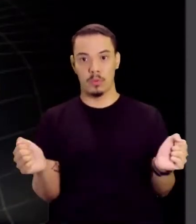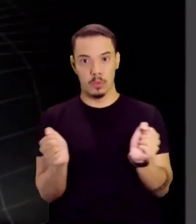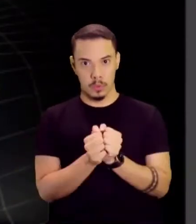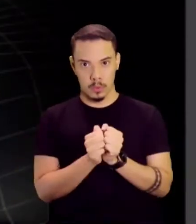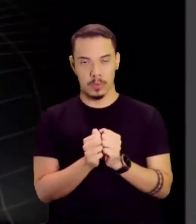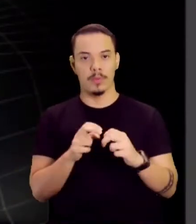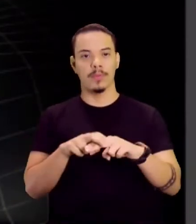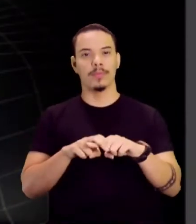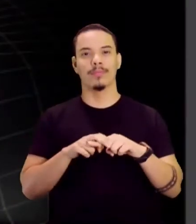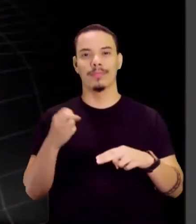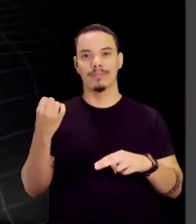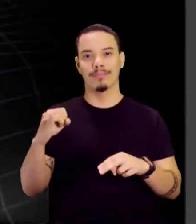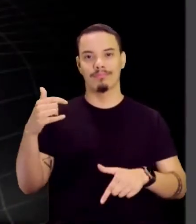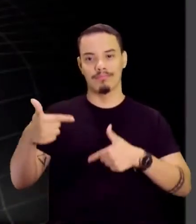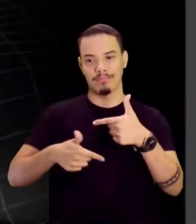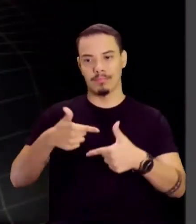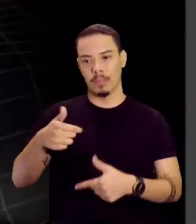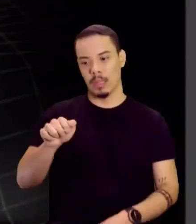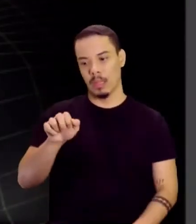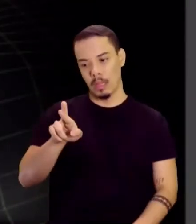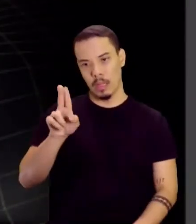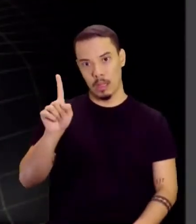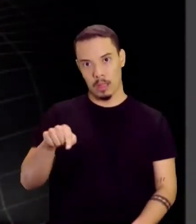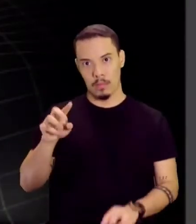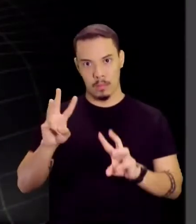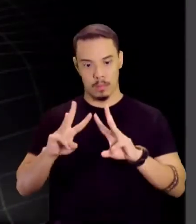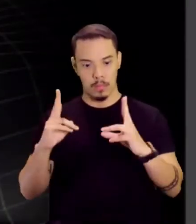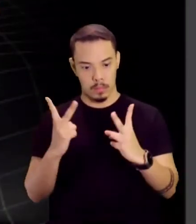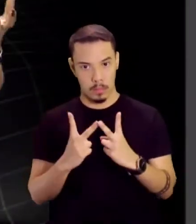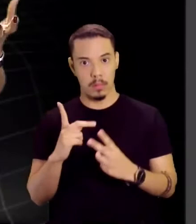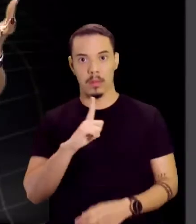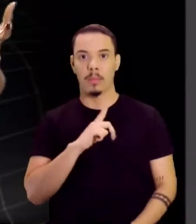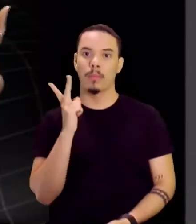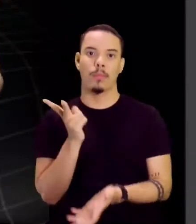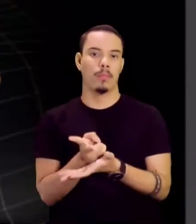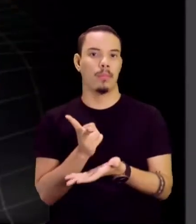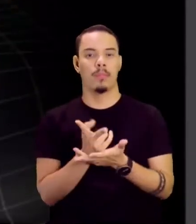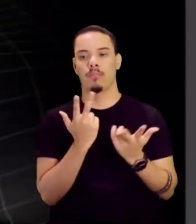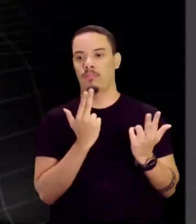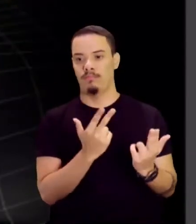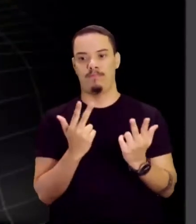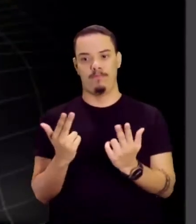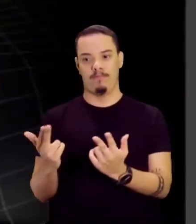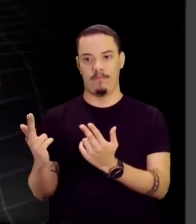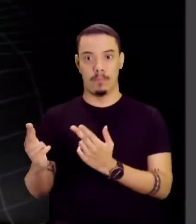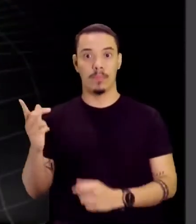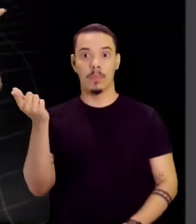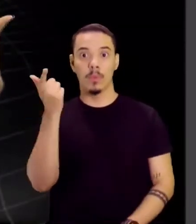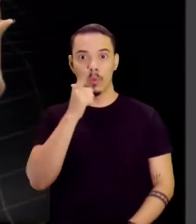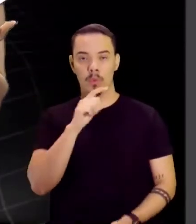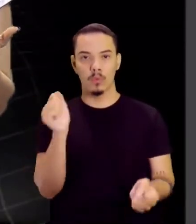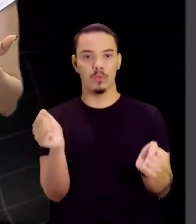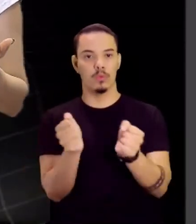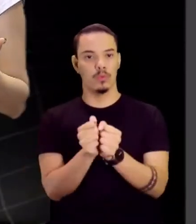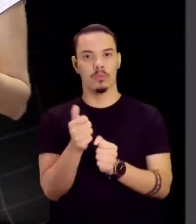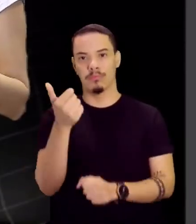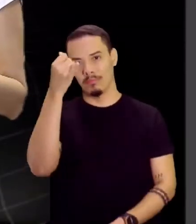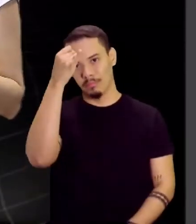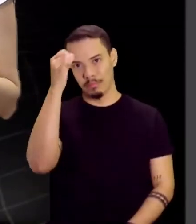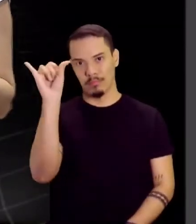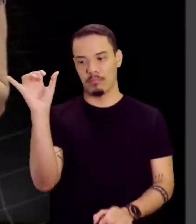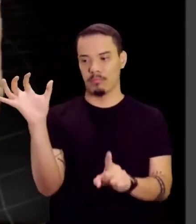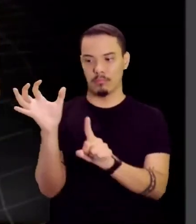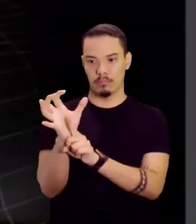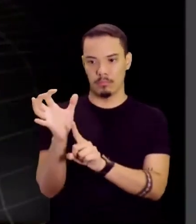quando a gente trabalha com o ar, que é no caso a matéria, né, Décio, a gente tem que ter mesmas dimensões para eles chegarem simultâneo e não ter essa influência,